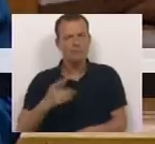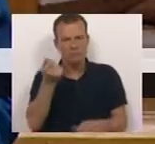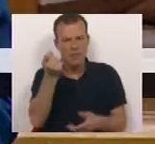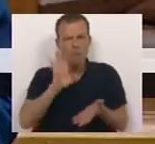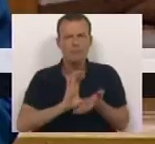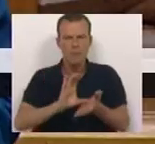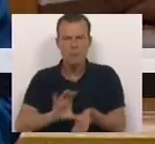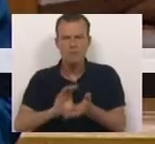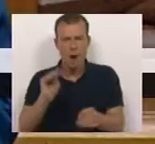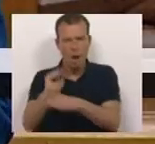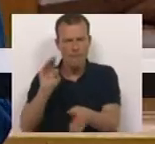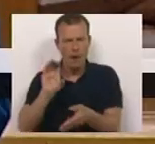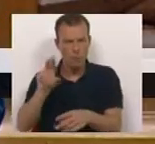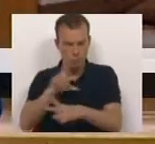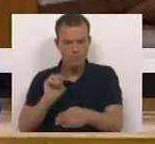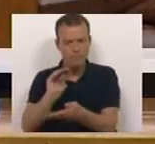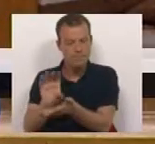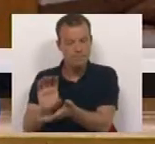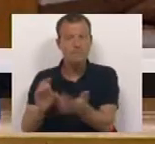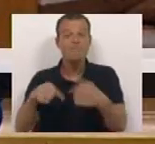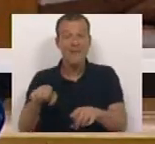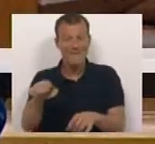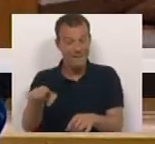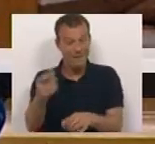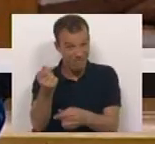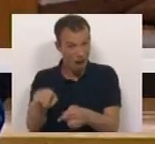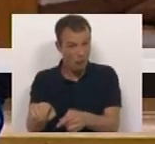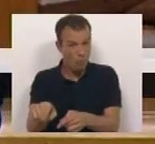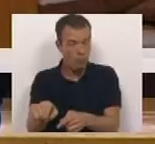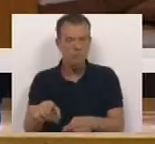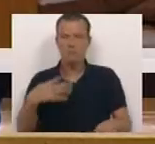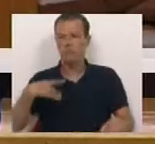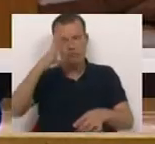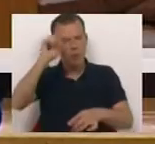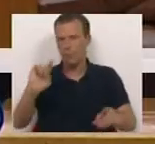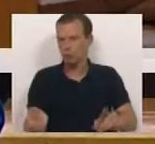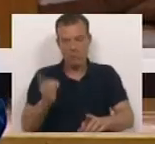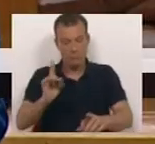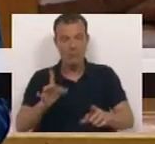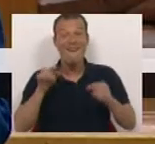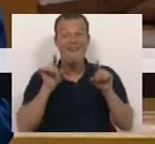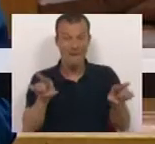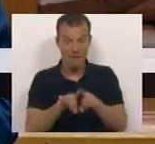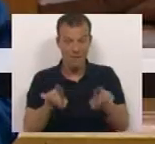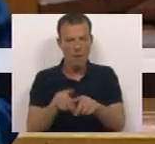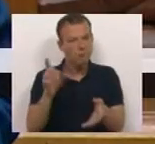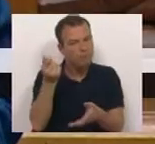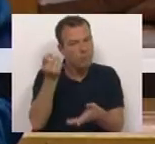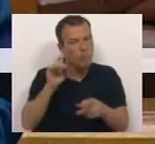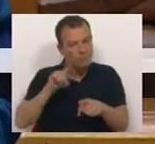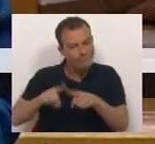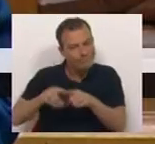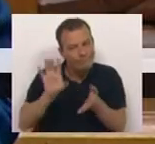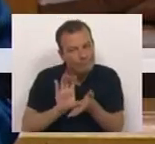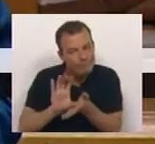banco, mas interessa dizer que esse dinheiro não é para o Estado. Este dinheiro é um investimento que o fundo vai fazer no seu